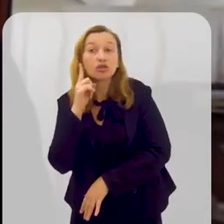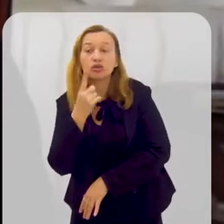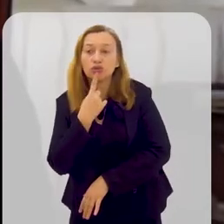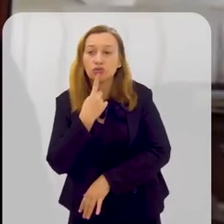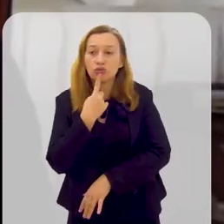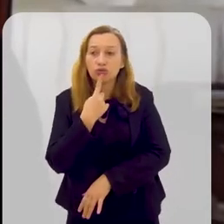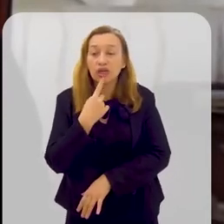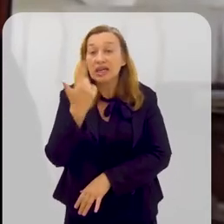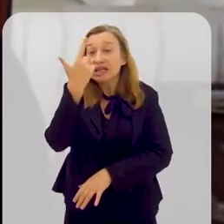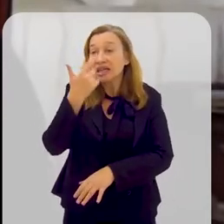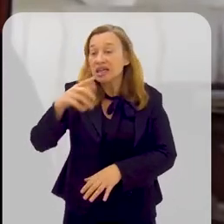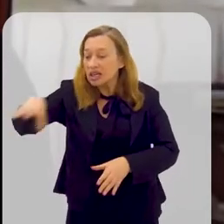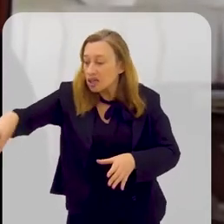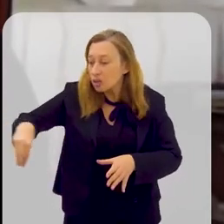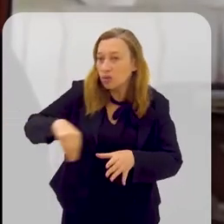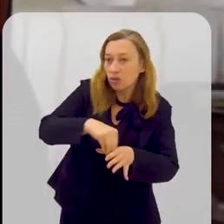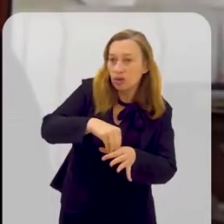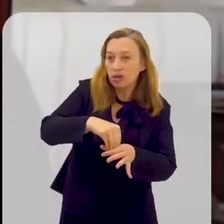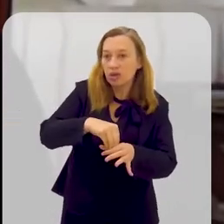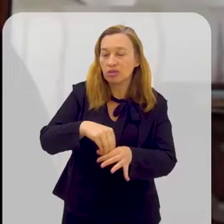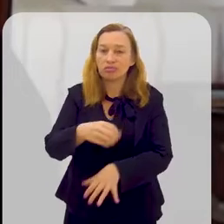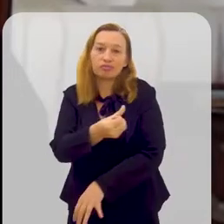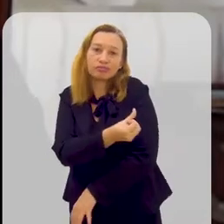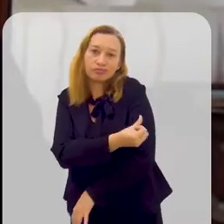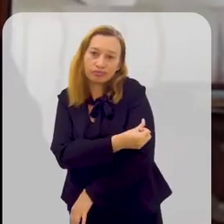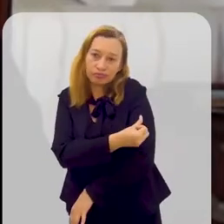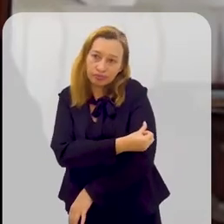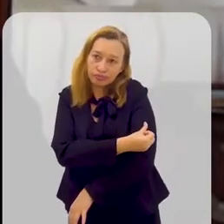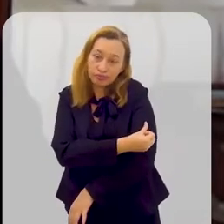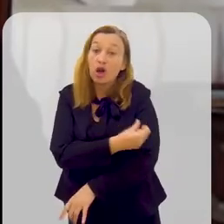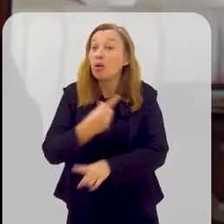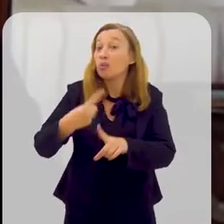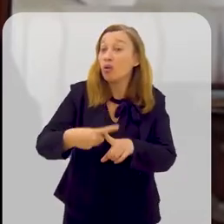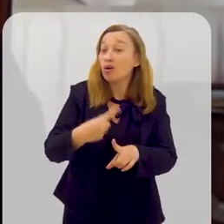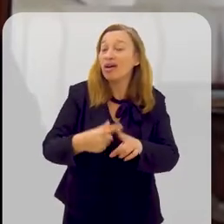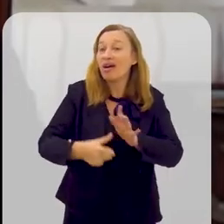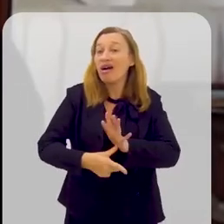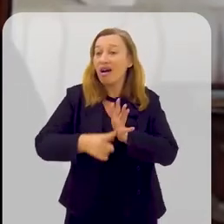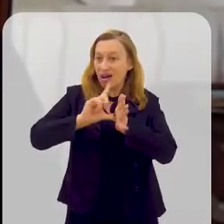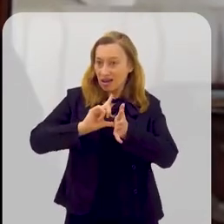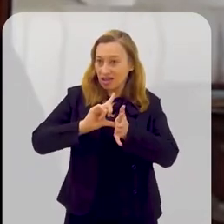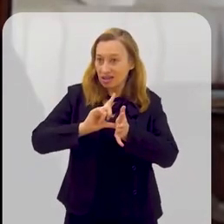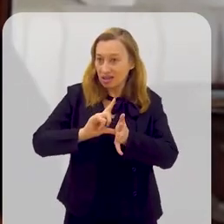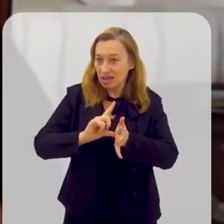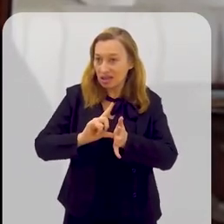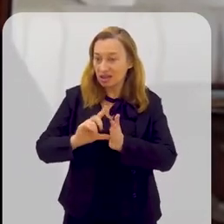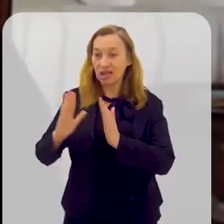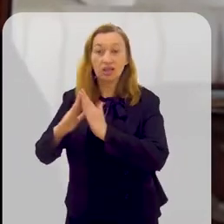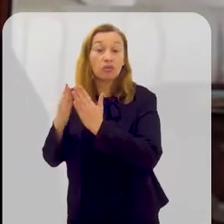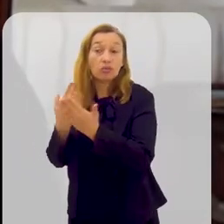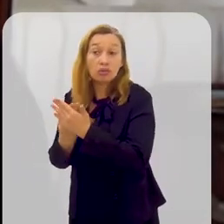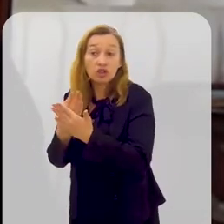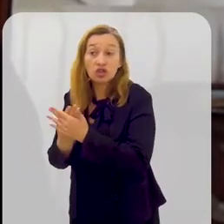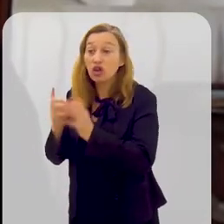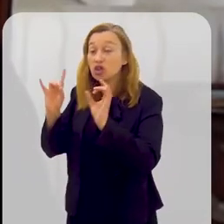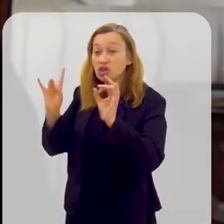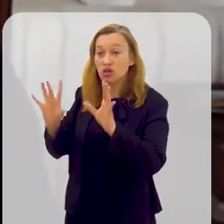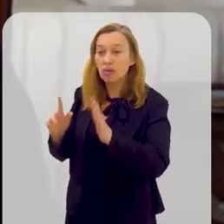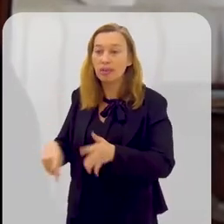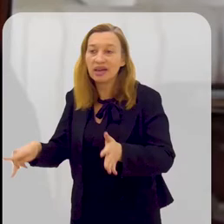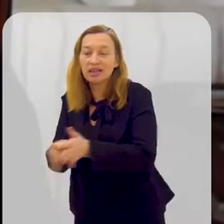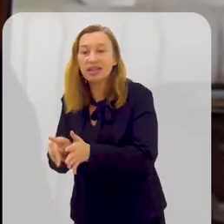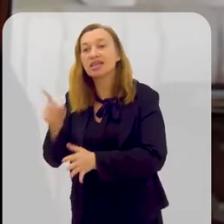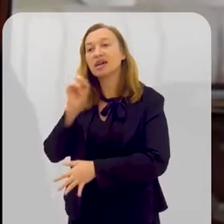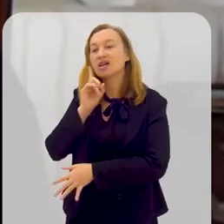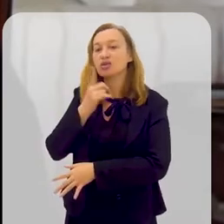a criança surda ser incluída a partir do sexto ano porque antes ela tá numa classe só para